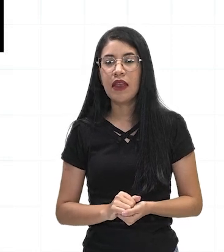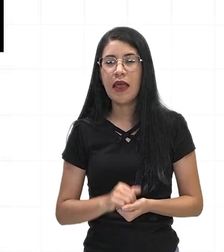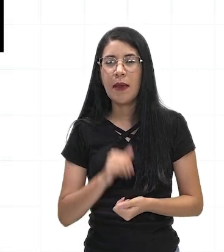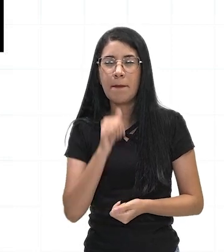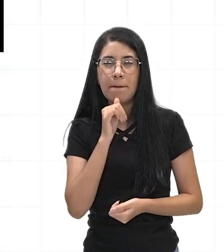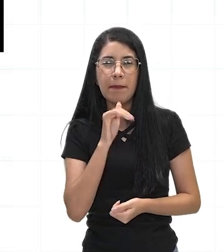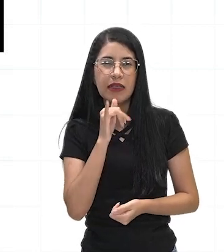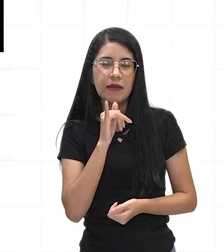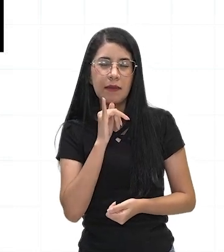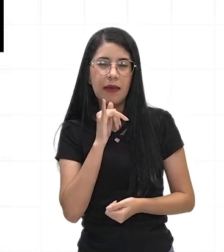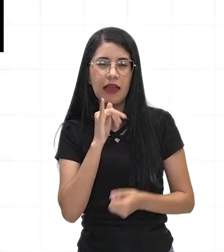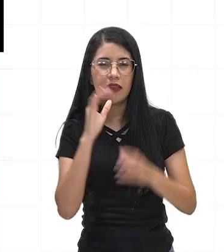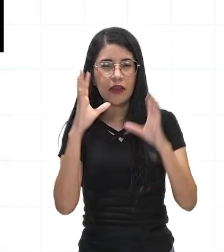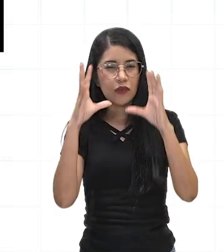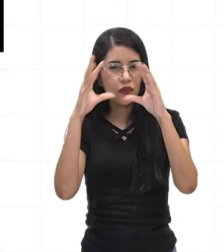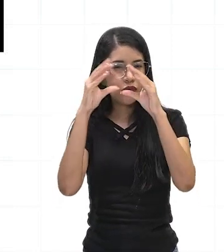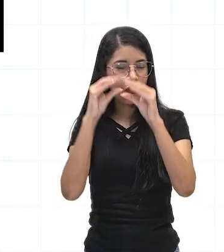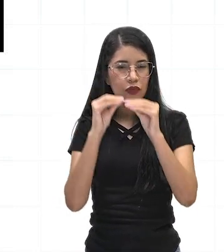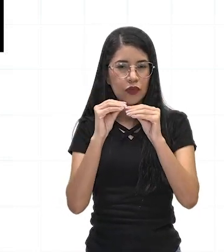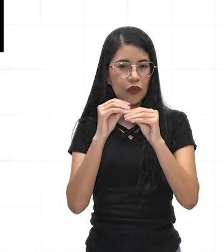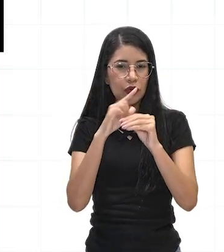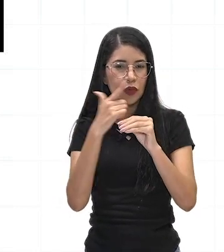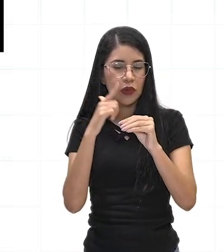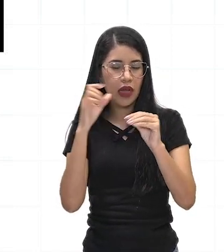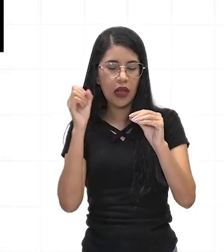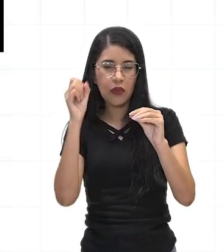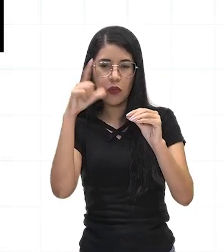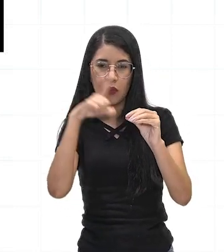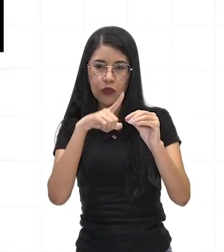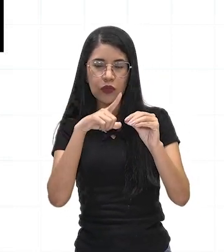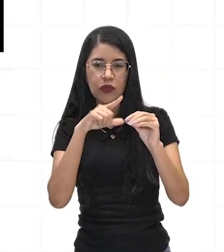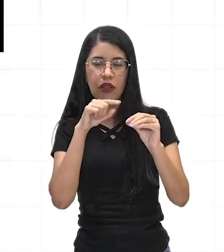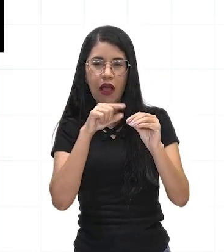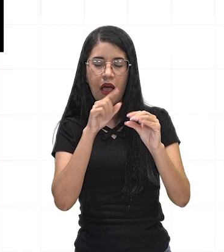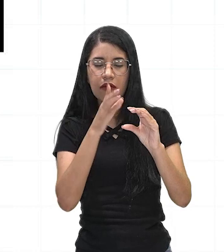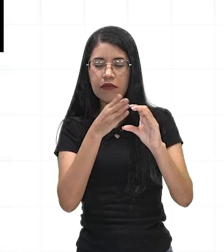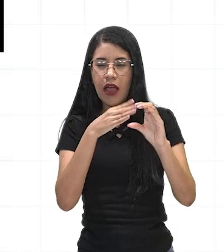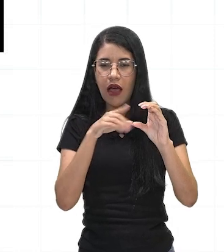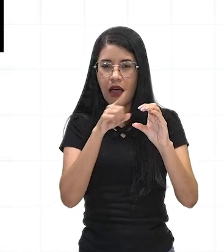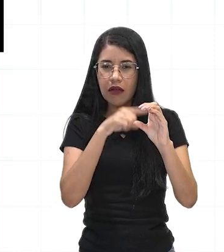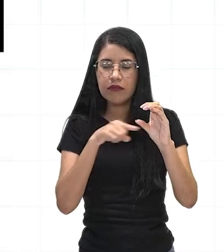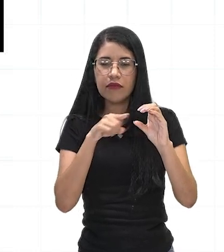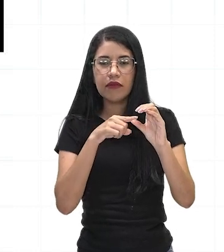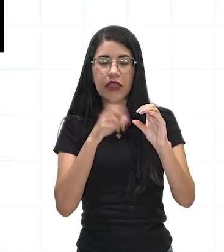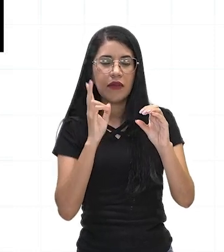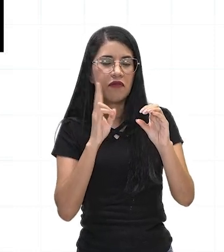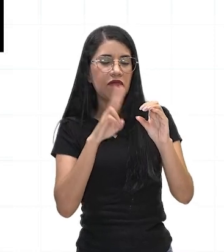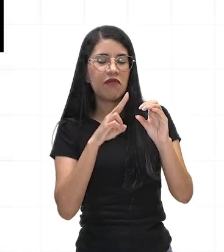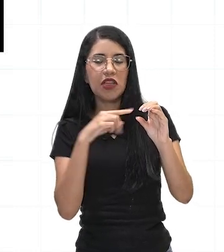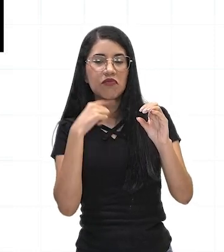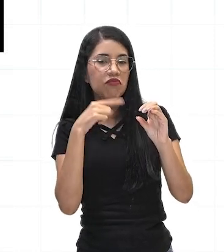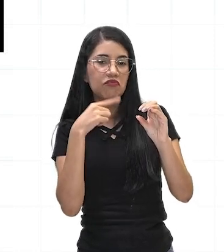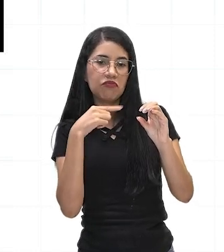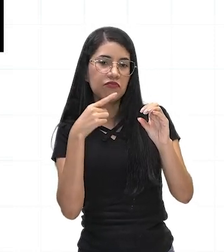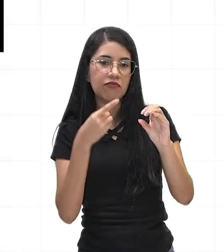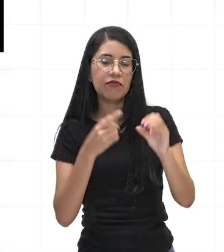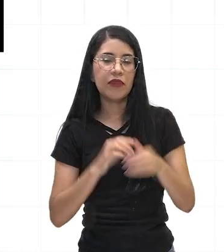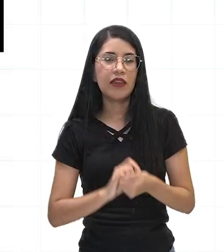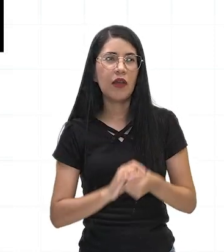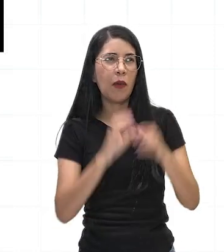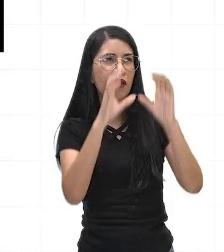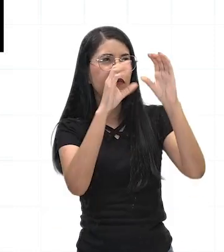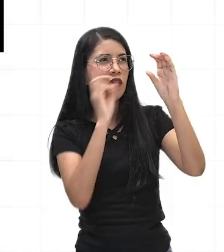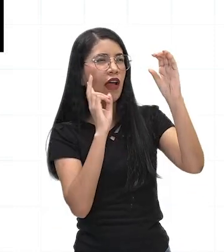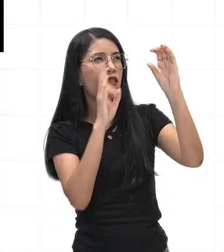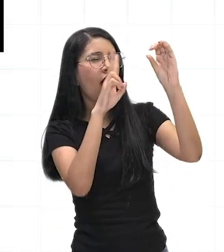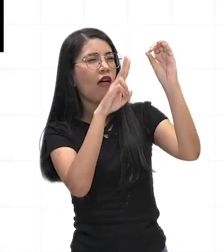na sombra, não estivesse recebendo uma quantidade suficiente de luz solar para que a gente consiga observar. Então, às vezes, quando a gente olha no